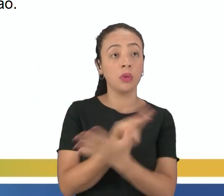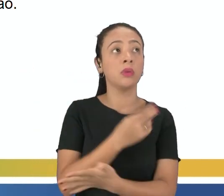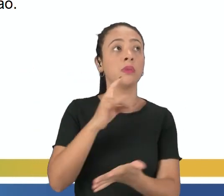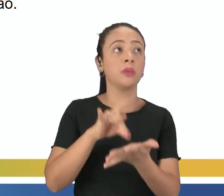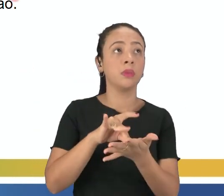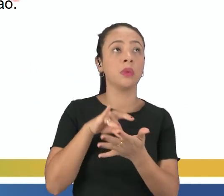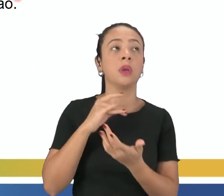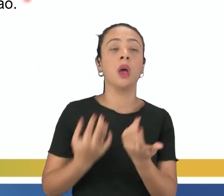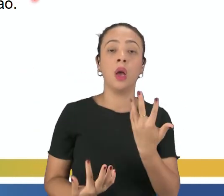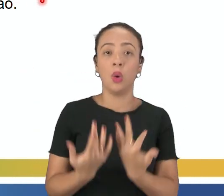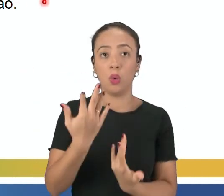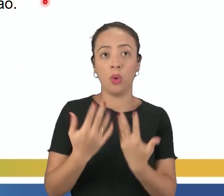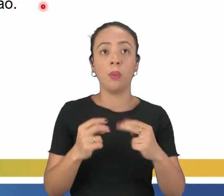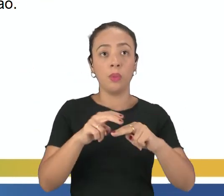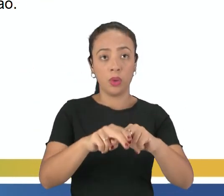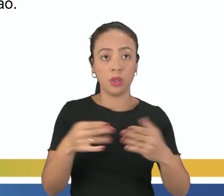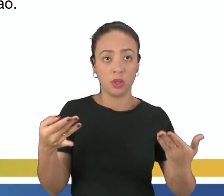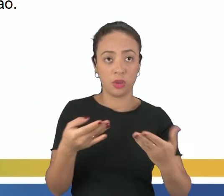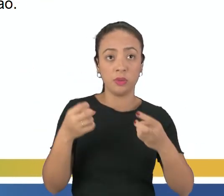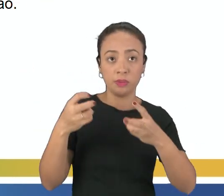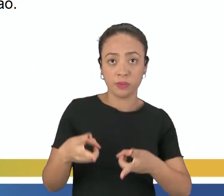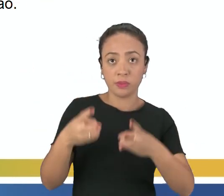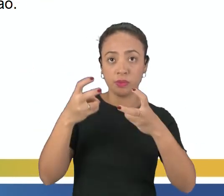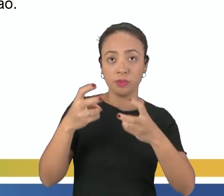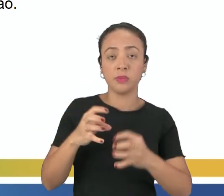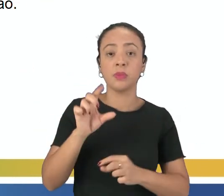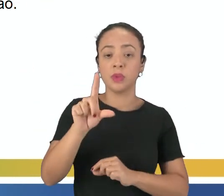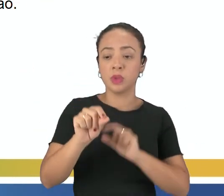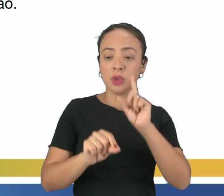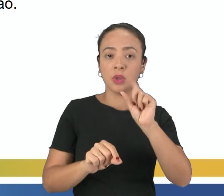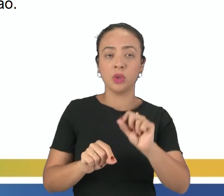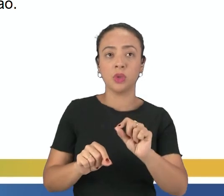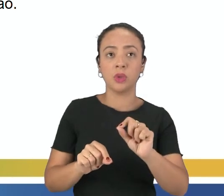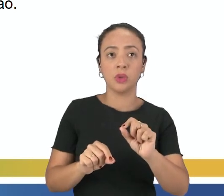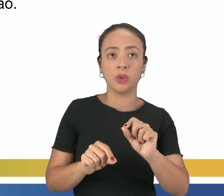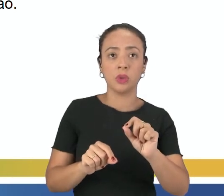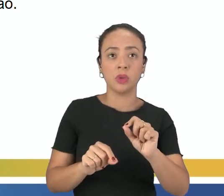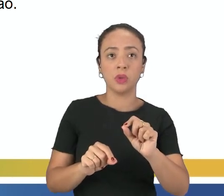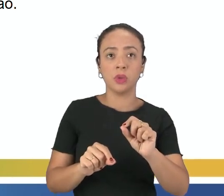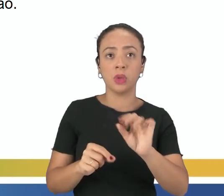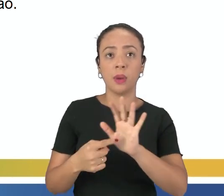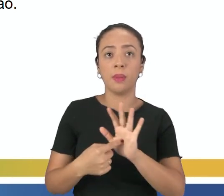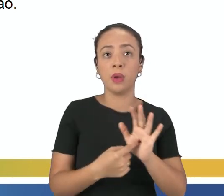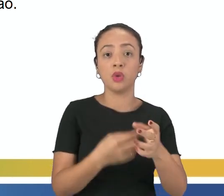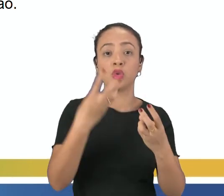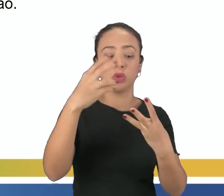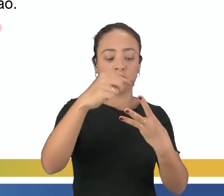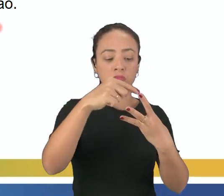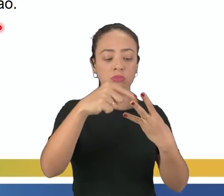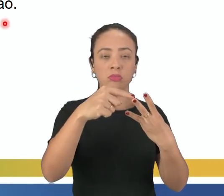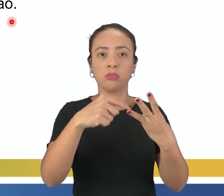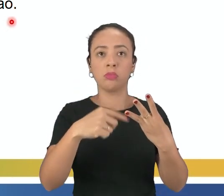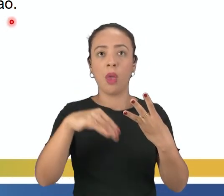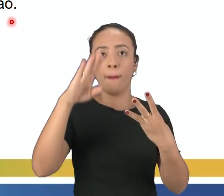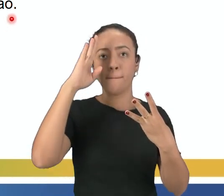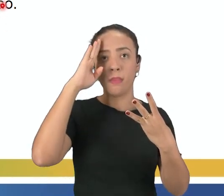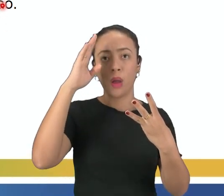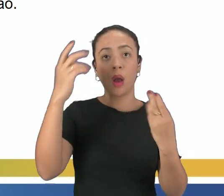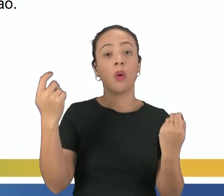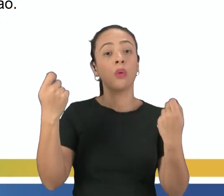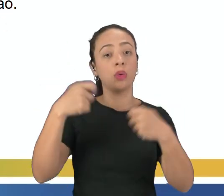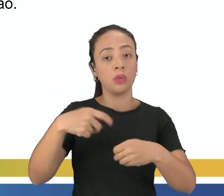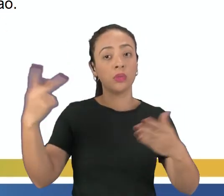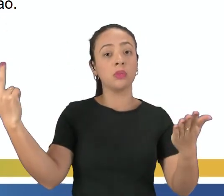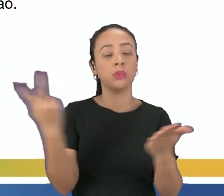vamos identificar, ele quer que a gente marque a alternativa que traz os 3 fatores essenciais para que ocorra a